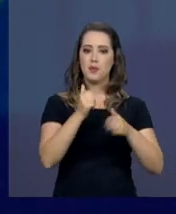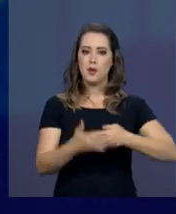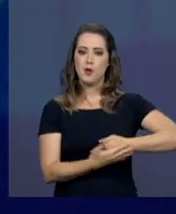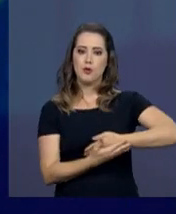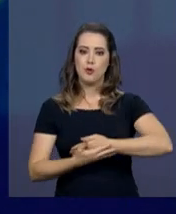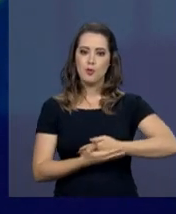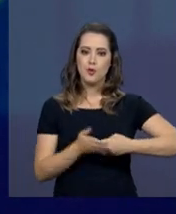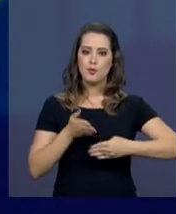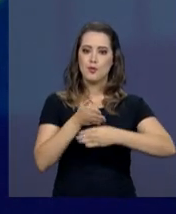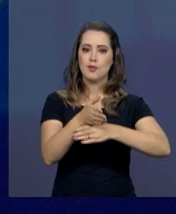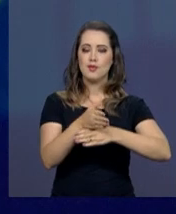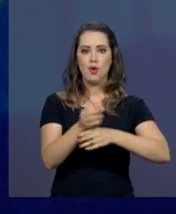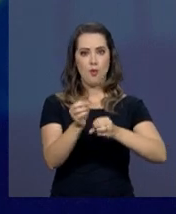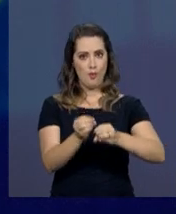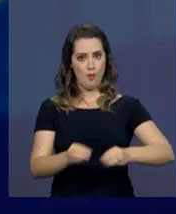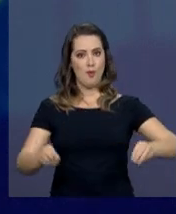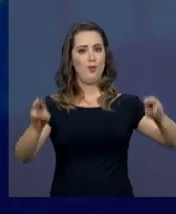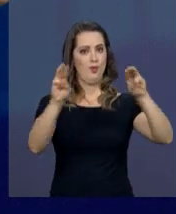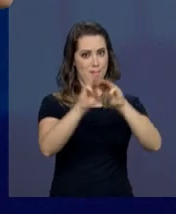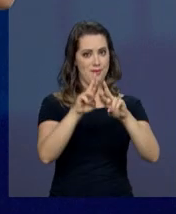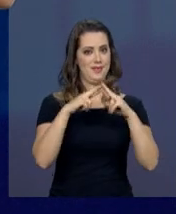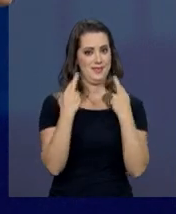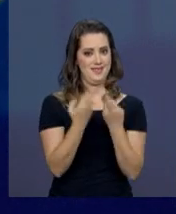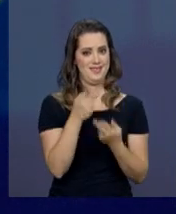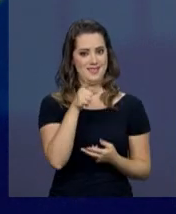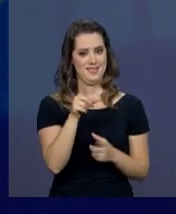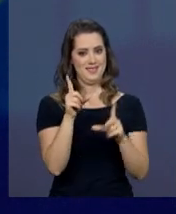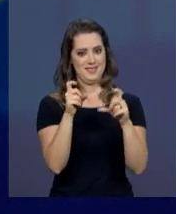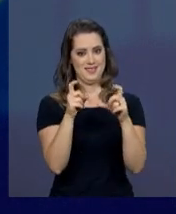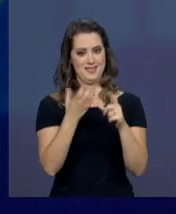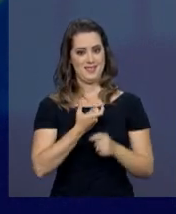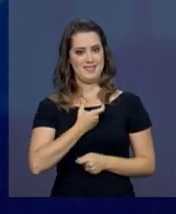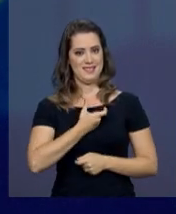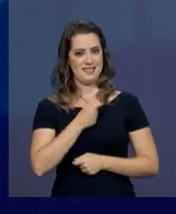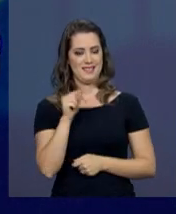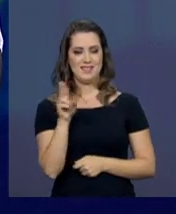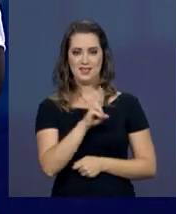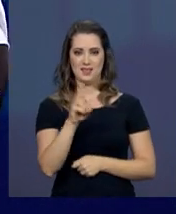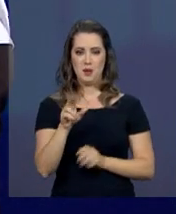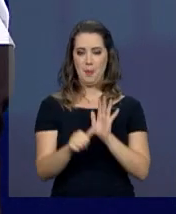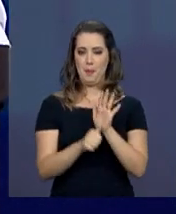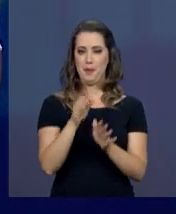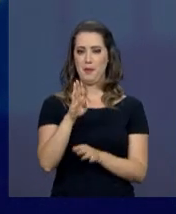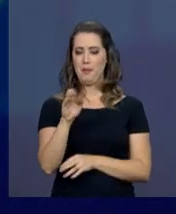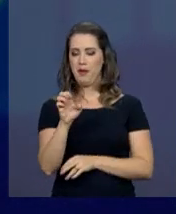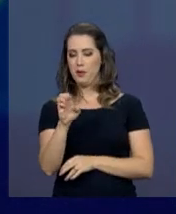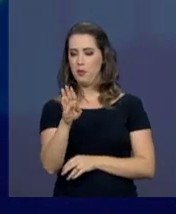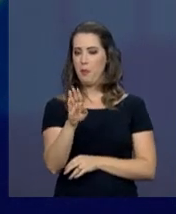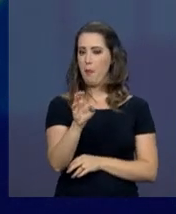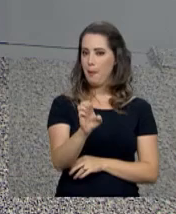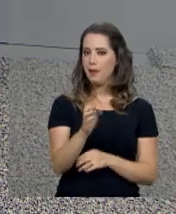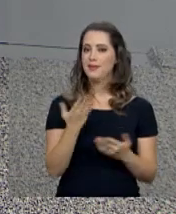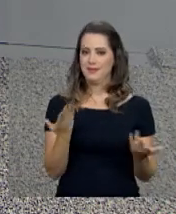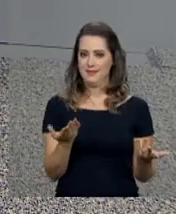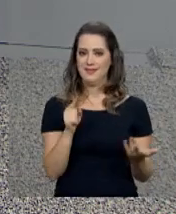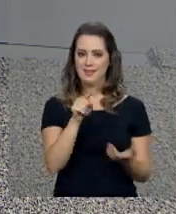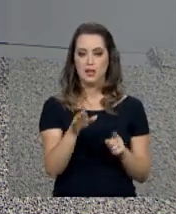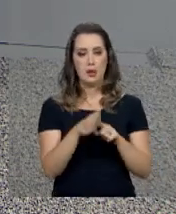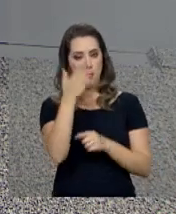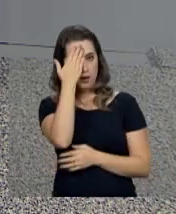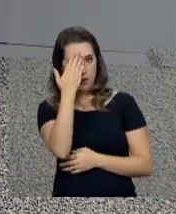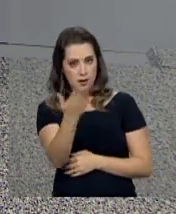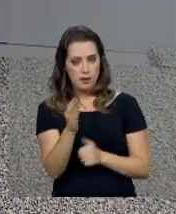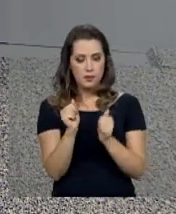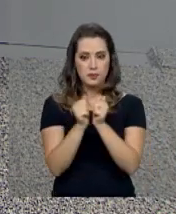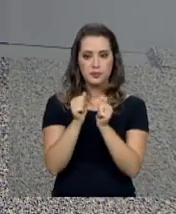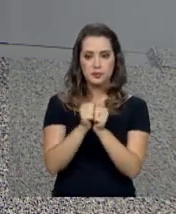a levar o bebê para assembléia das nações unidas legal rota do crachá que deu nome de primeiro bebê eu agradeço também pela companhia durante